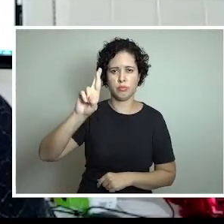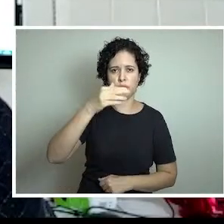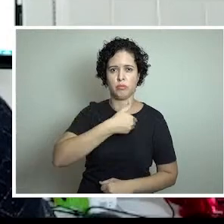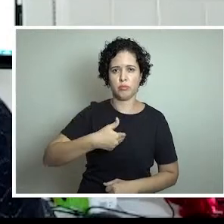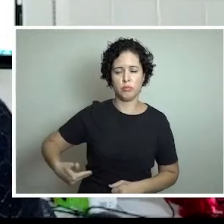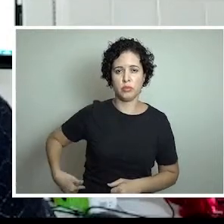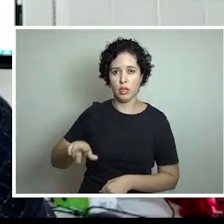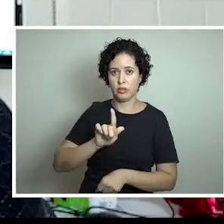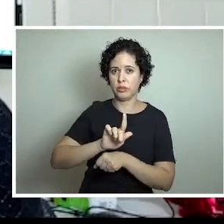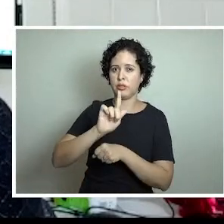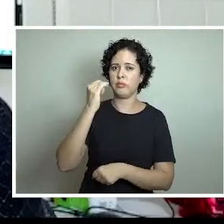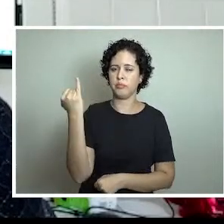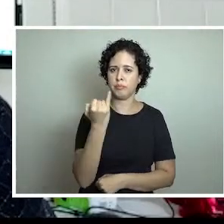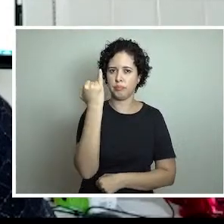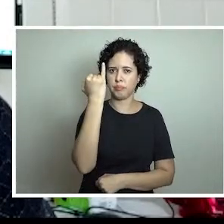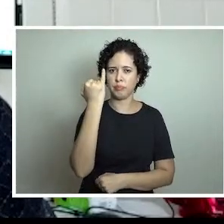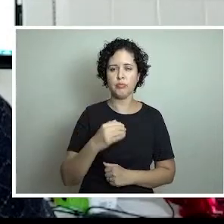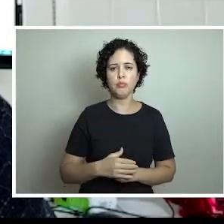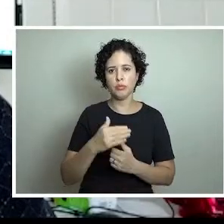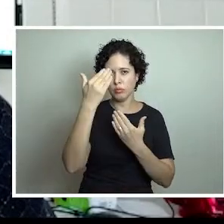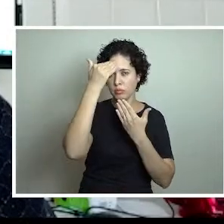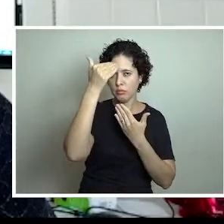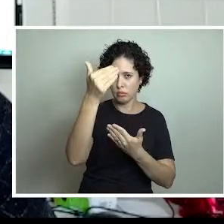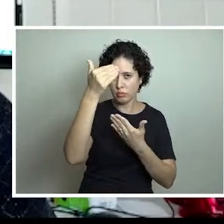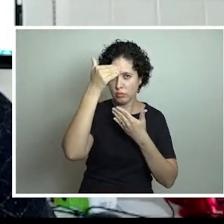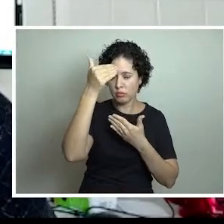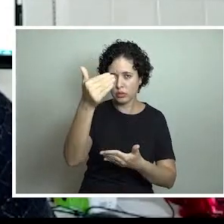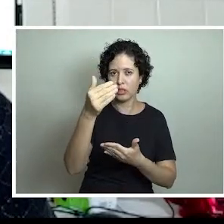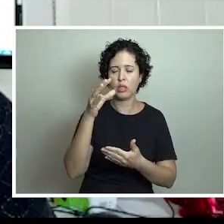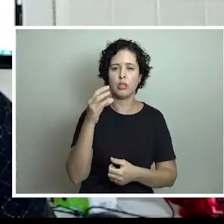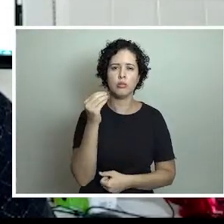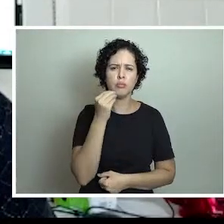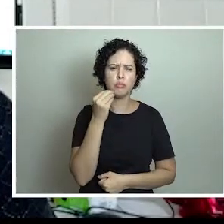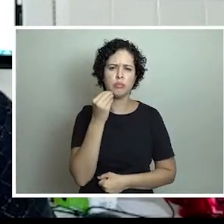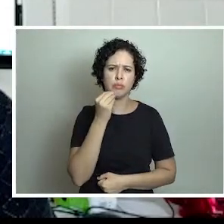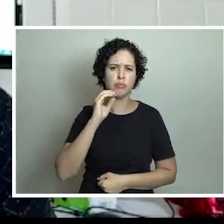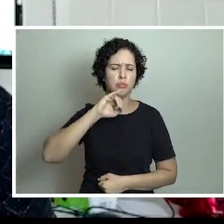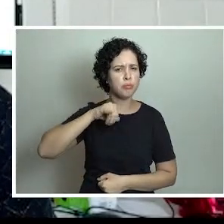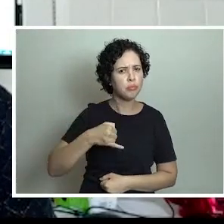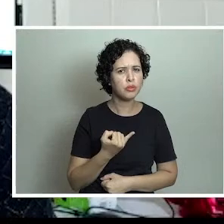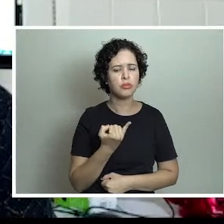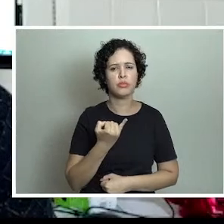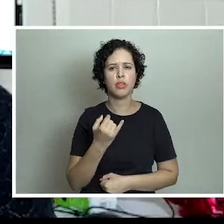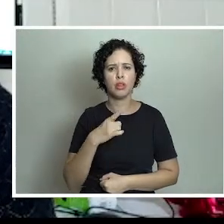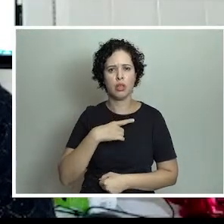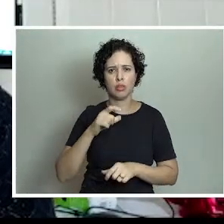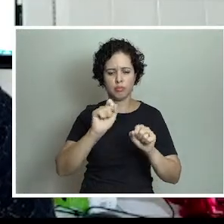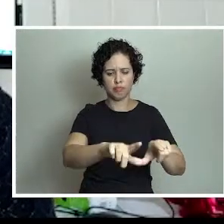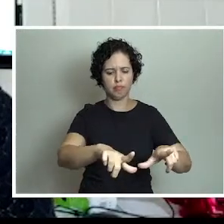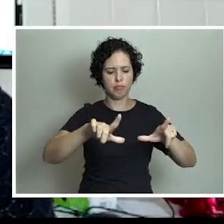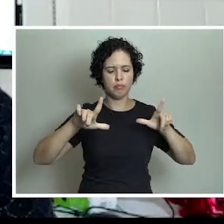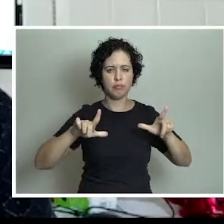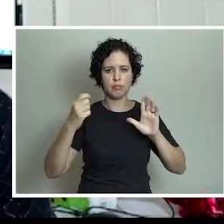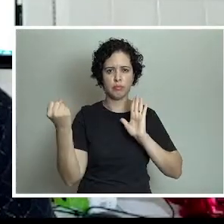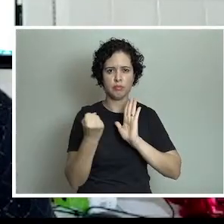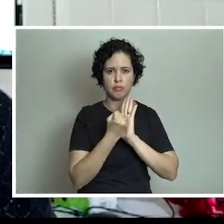a gestão foi fundamental. Agradeço muito a possibilidade de poder ter um diploma